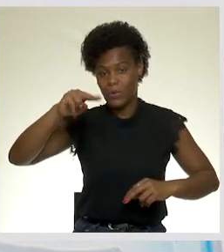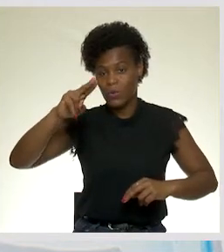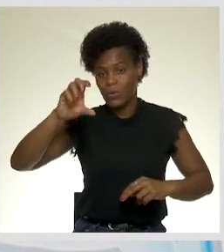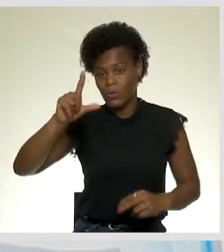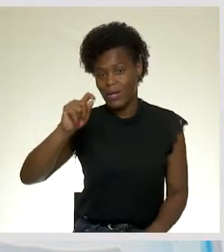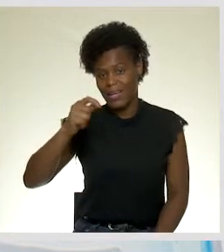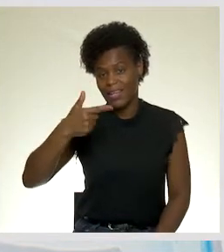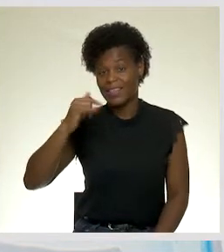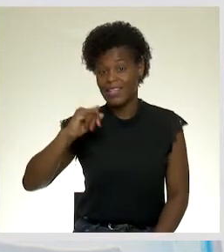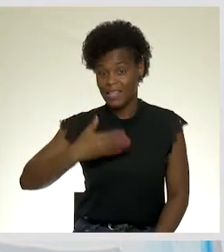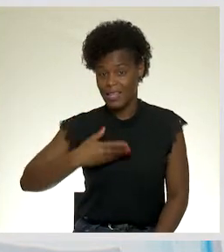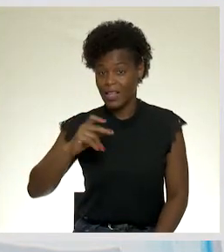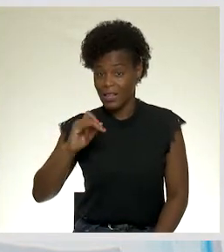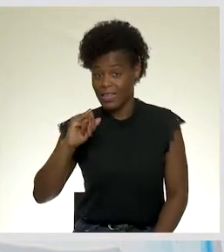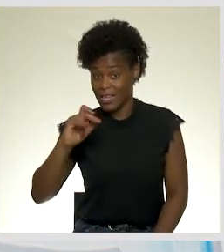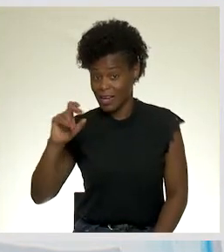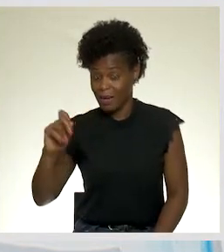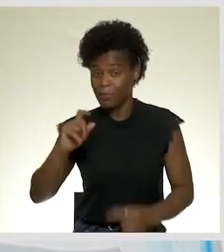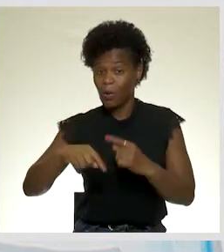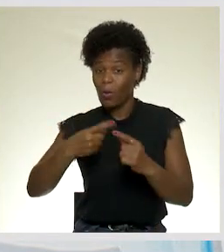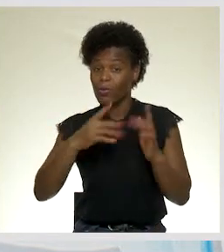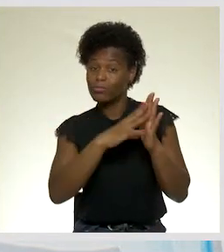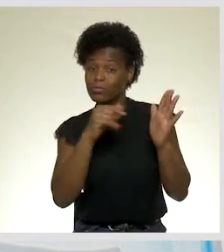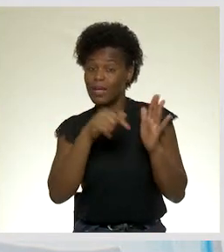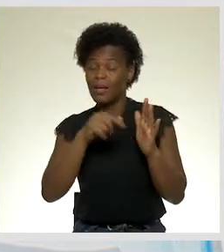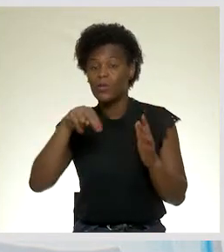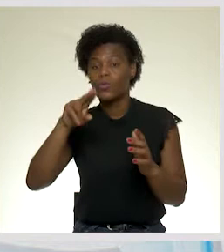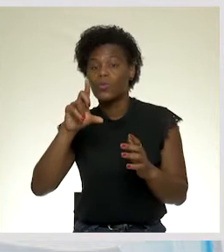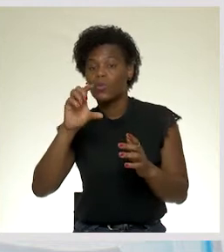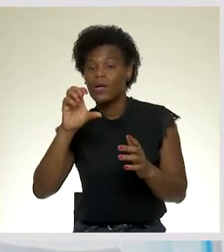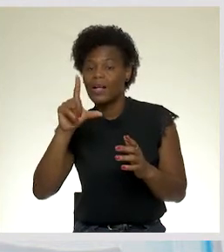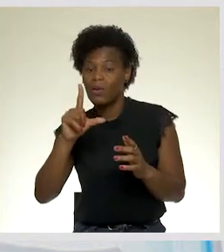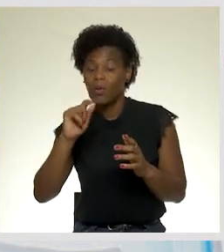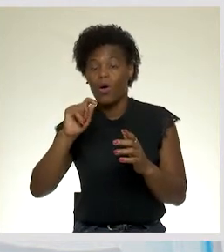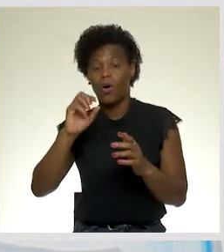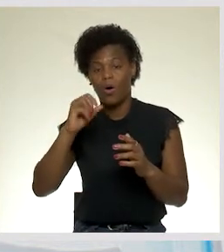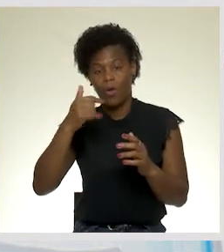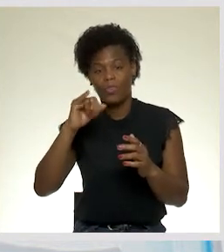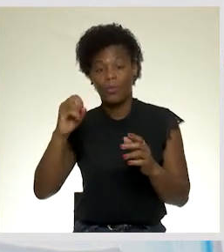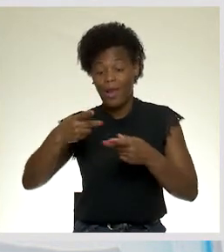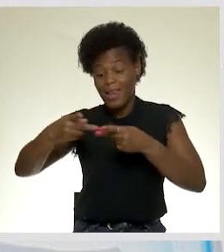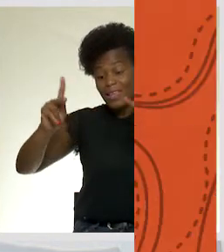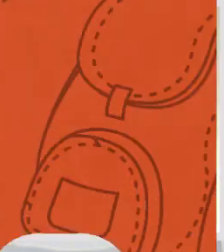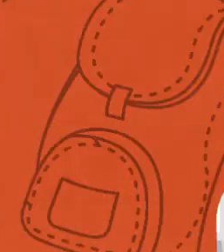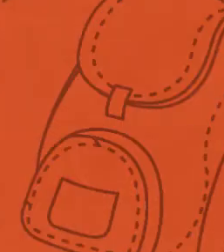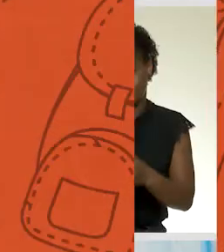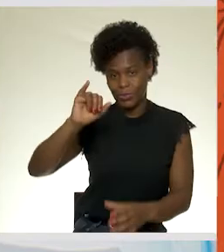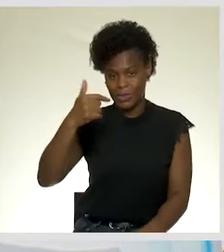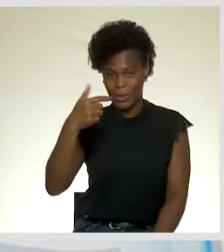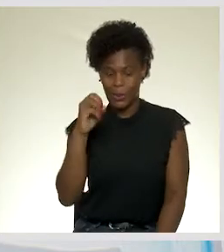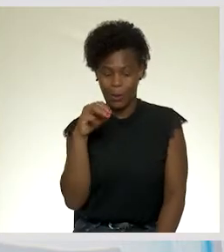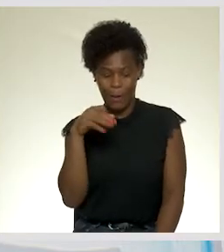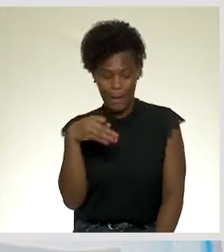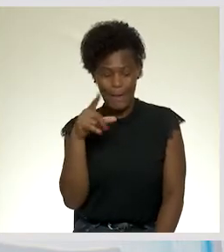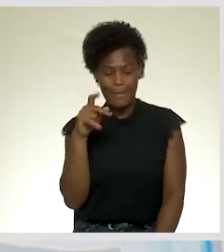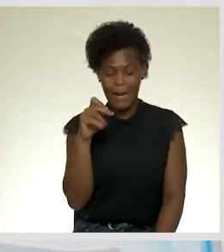outra molécula é a molécula complementar que formou-se a partir dos nucleótidos que se encontravam livres no citoplasma.